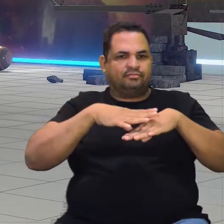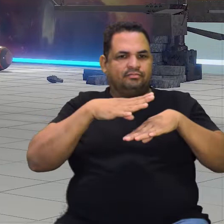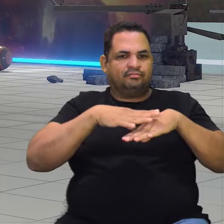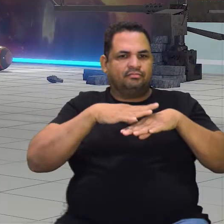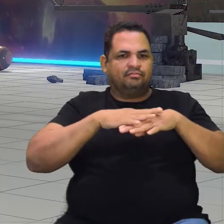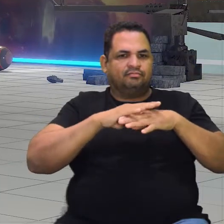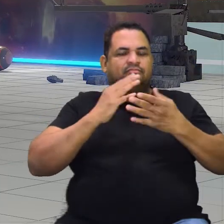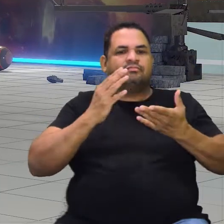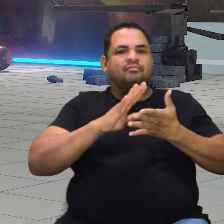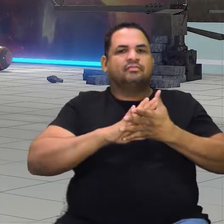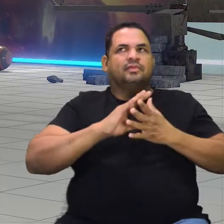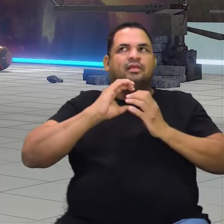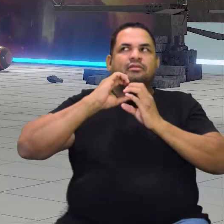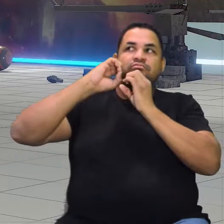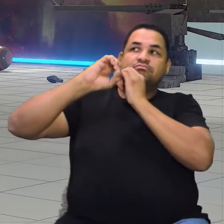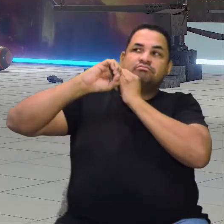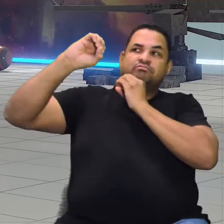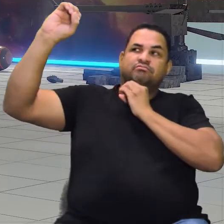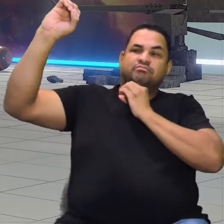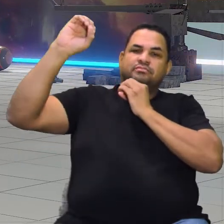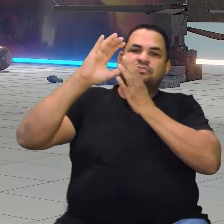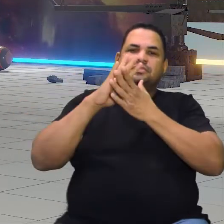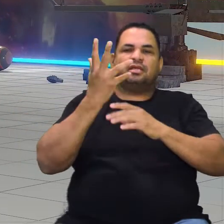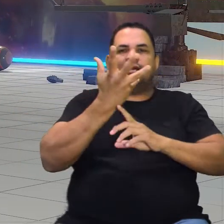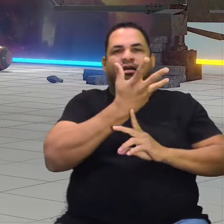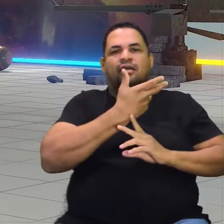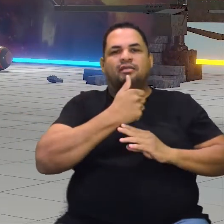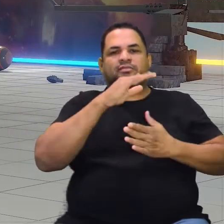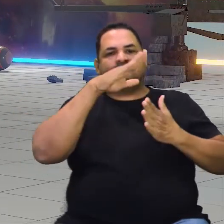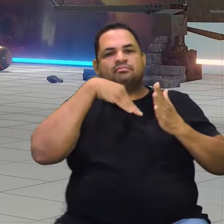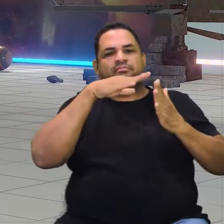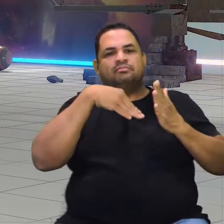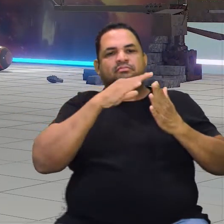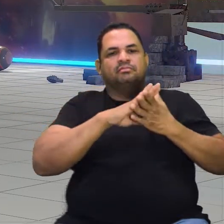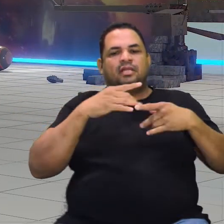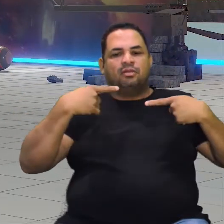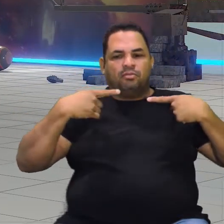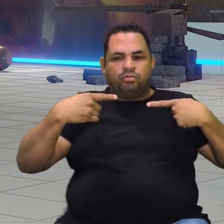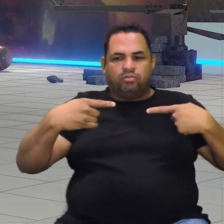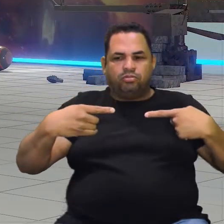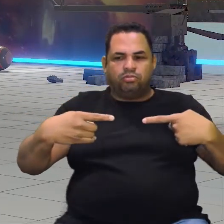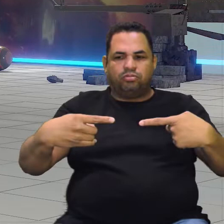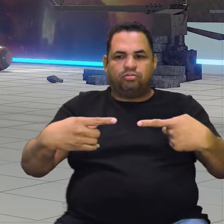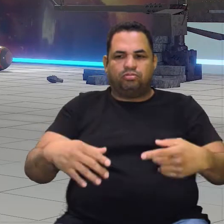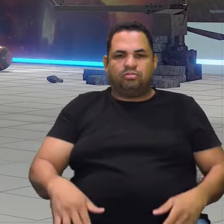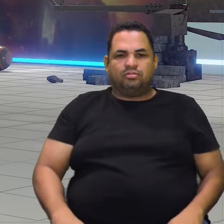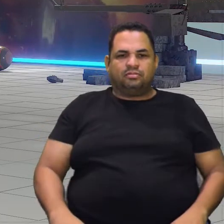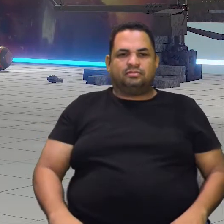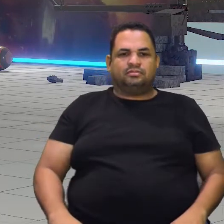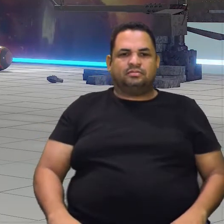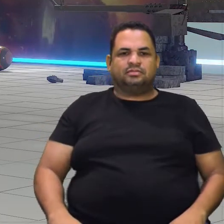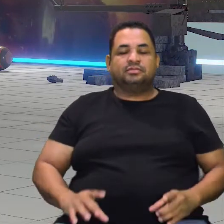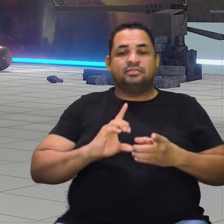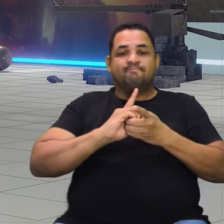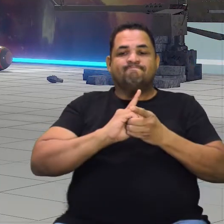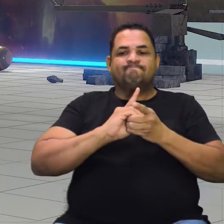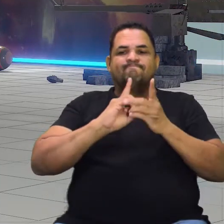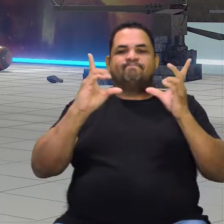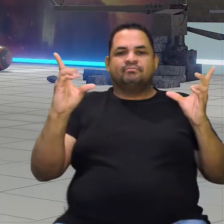astronomia, a arte, a pintura, a guerra, a